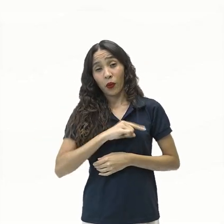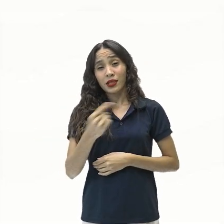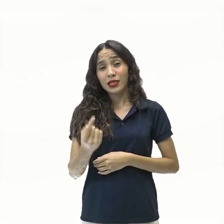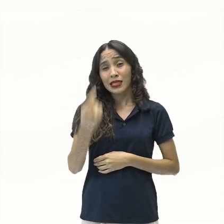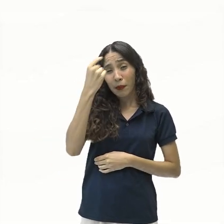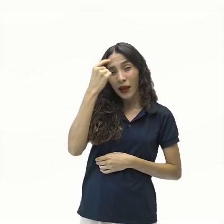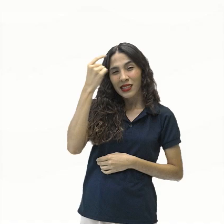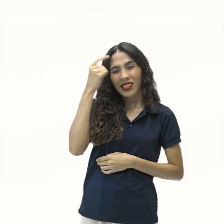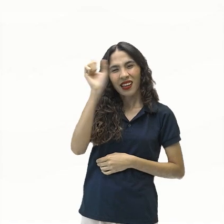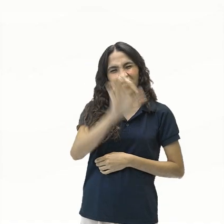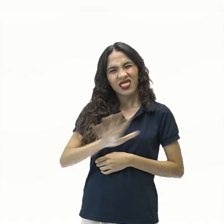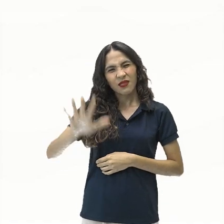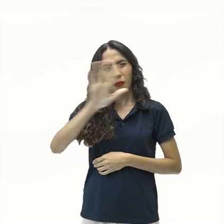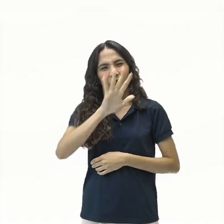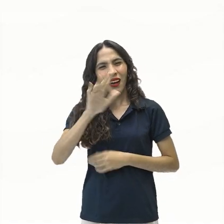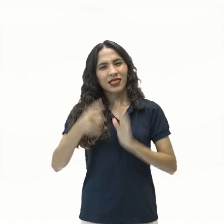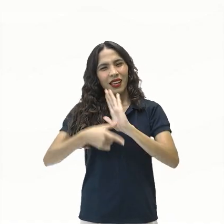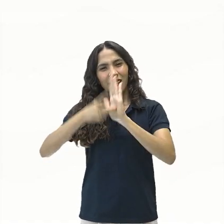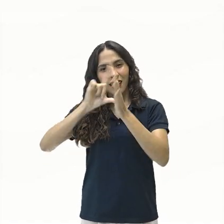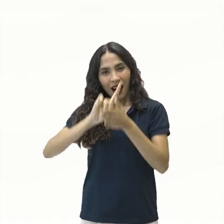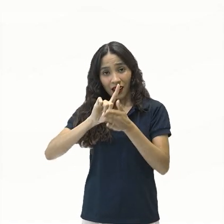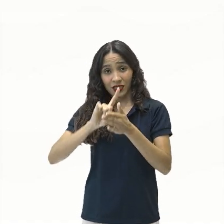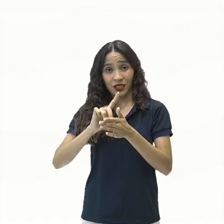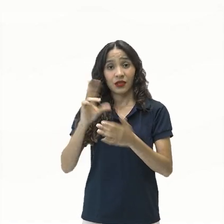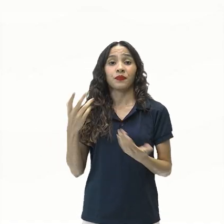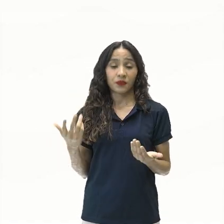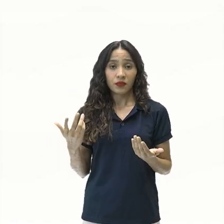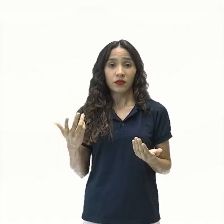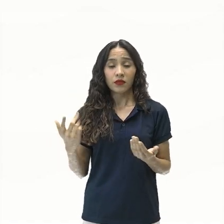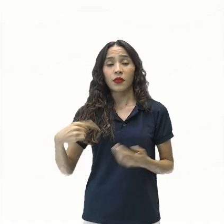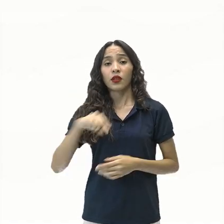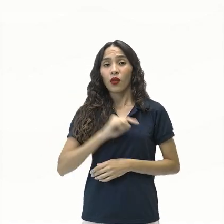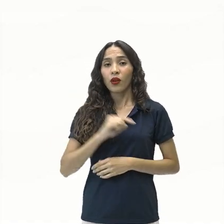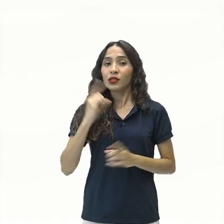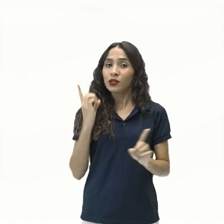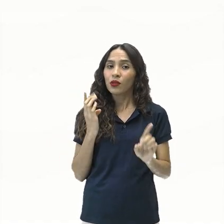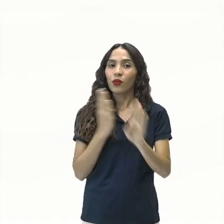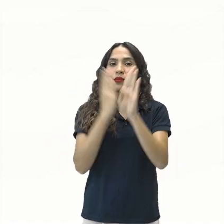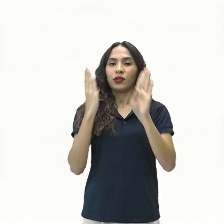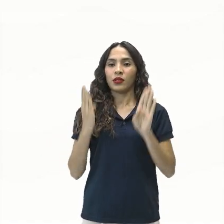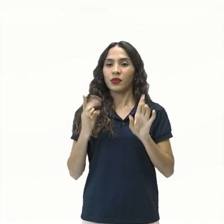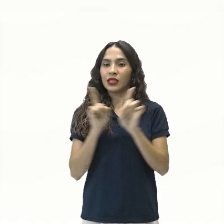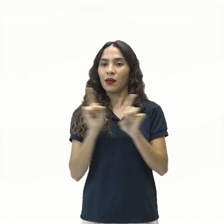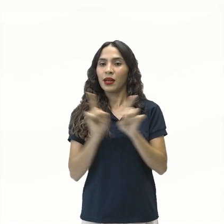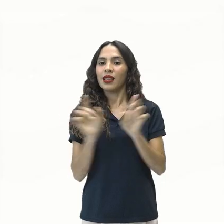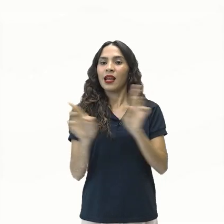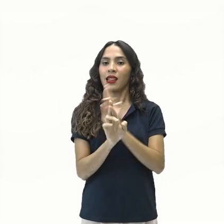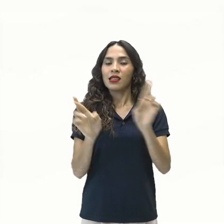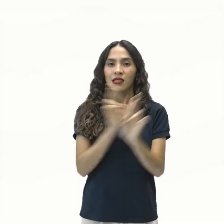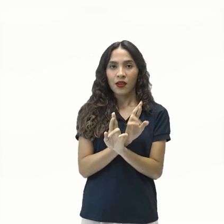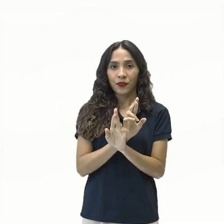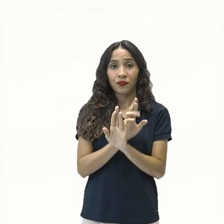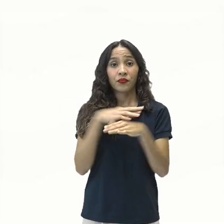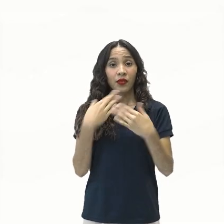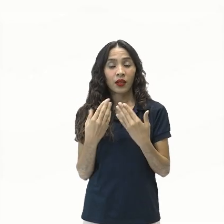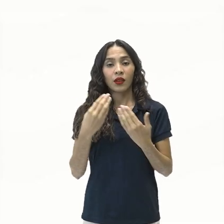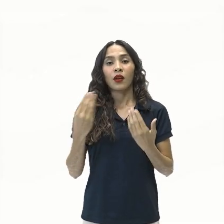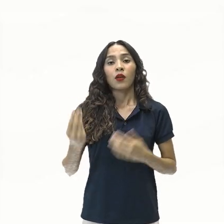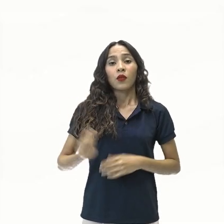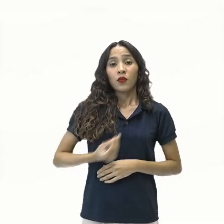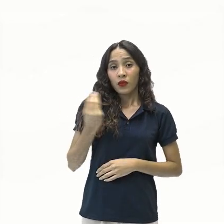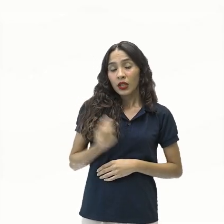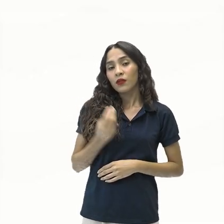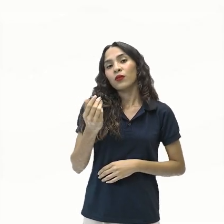lá naquelas imagens que a gente observou anteriormente, a gente identifica essa relação, né? Fatores vivos,